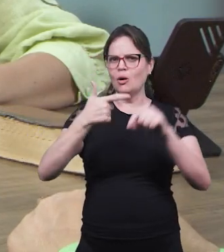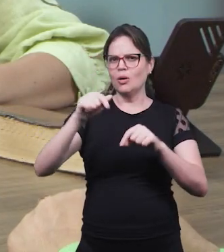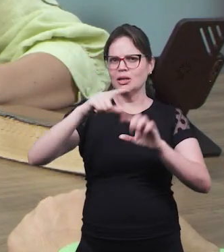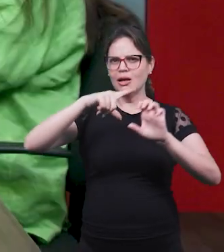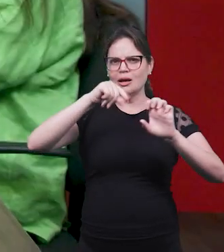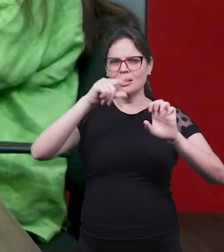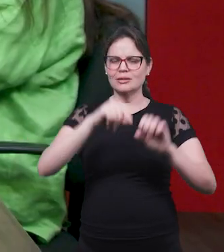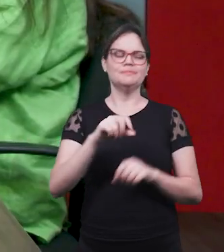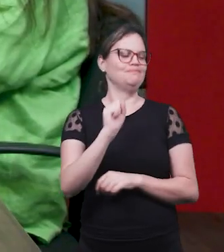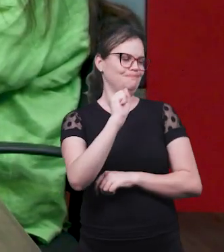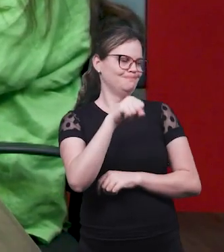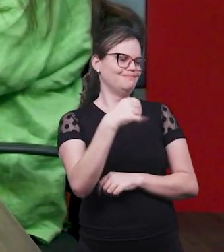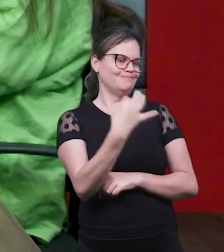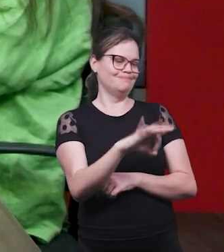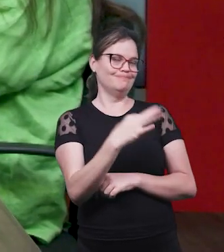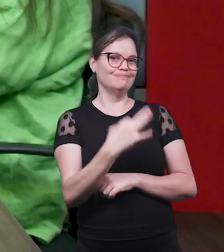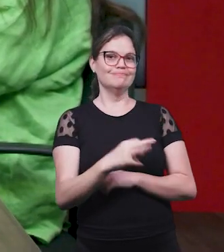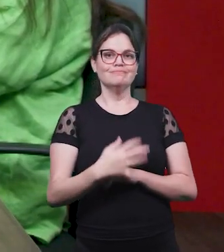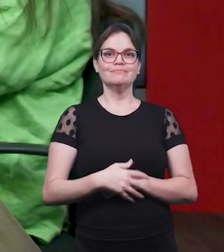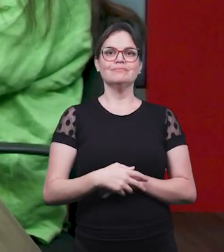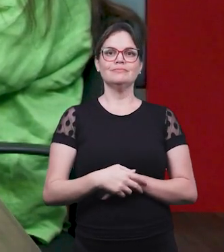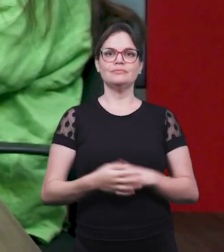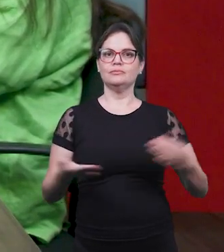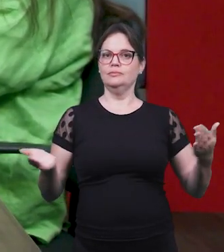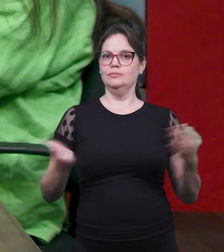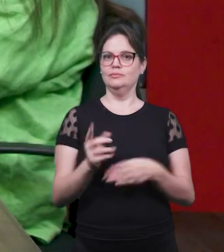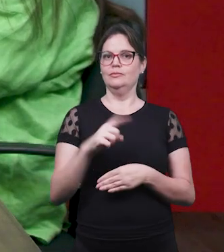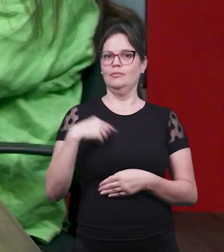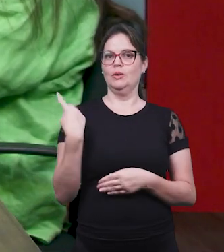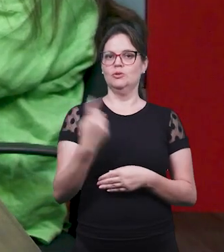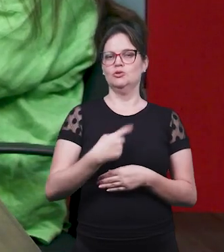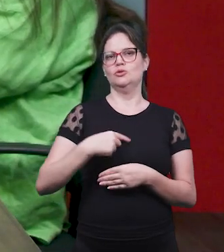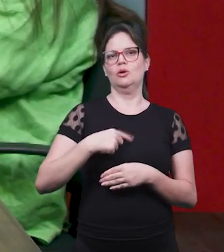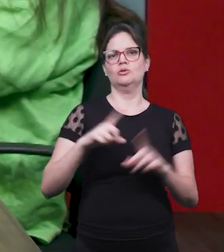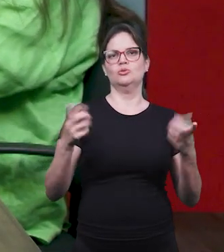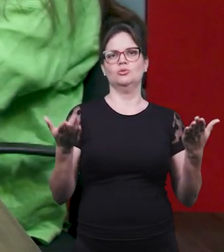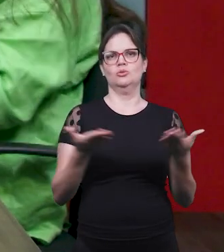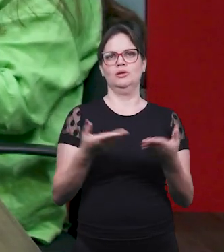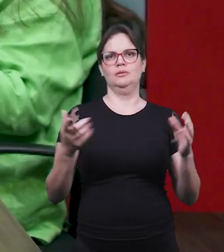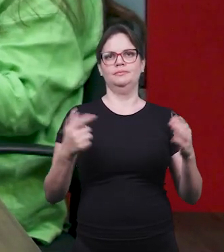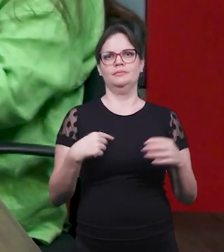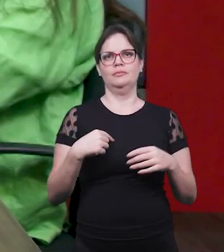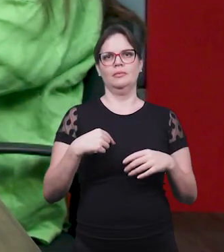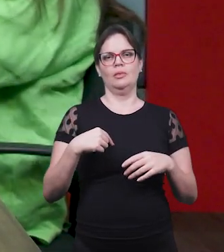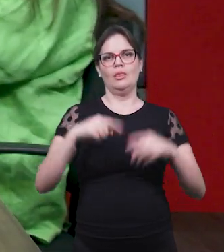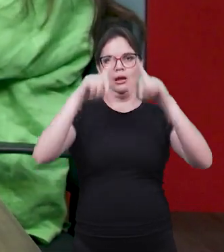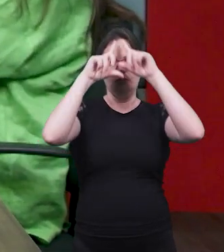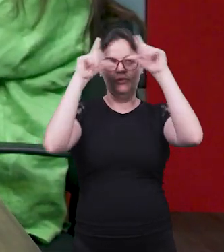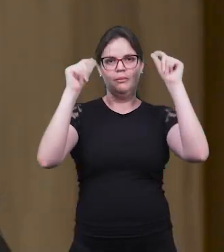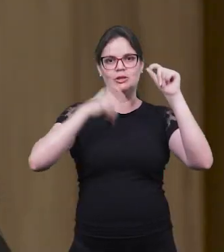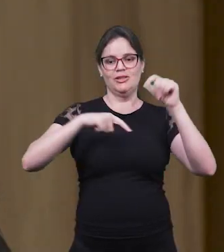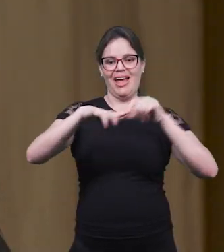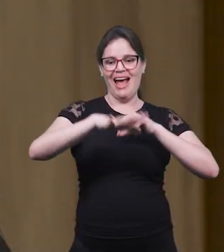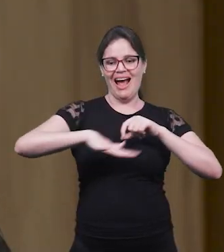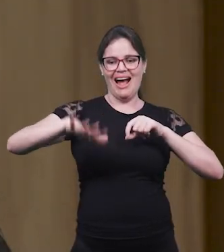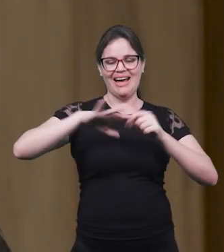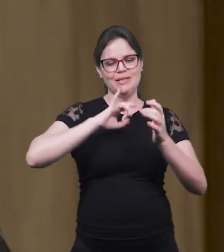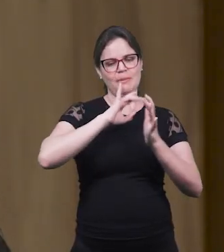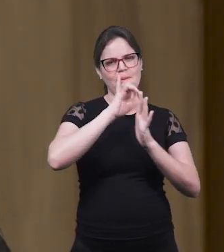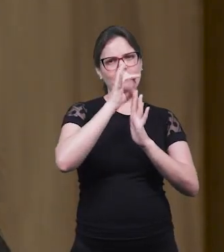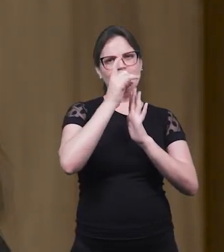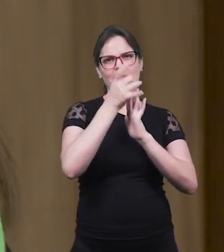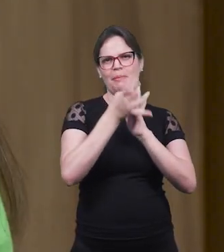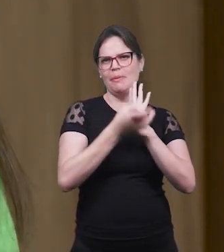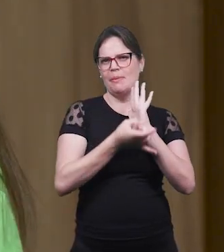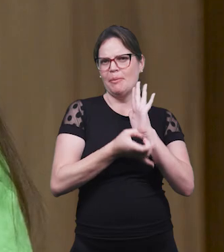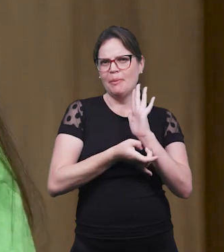enfermagem. Exatamente. Hoje nós temos a enfermagem, na verdade, ela tem várias áreas, então tem várias especializações, né?